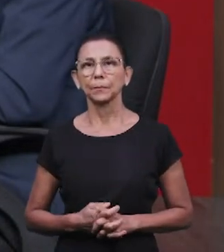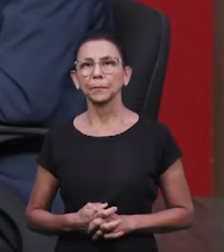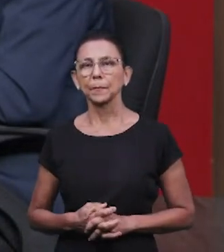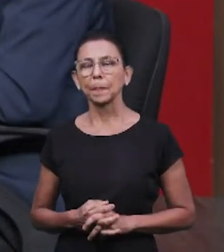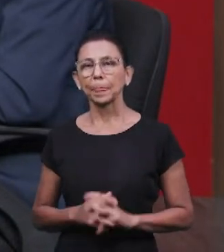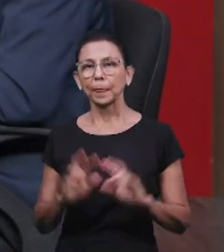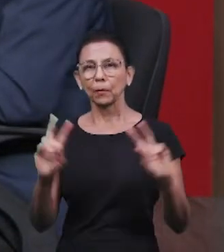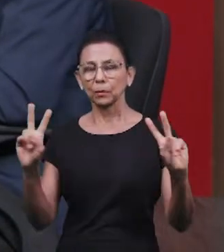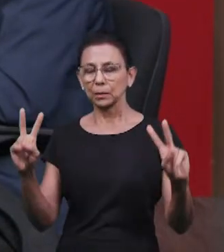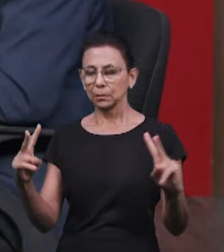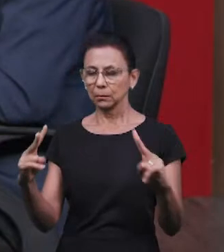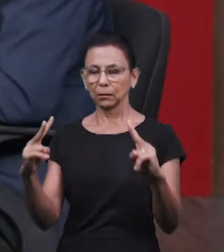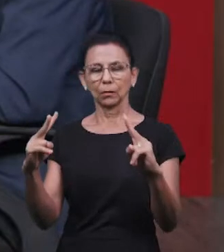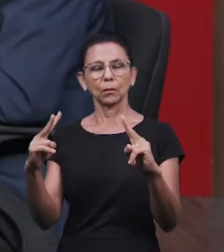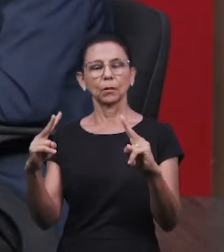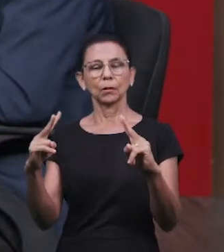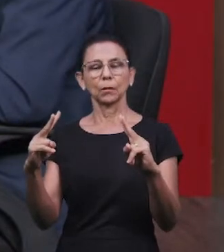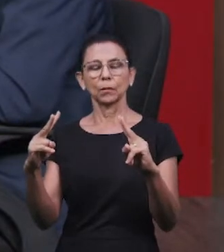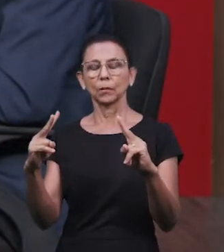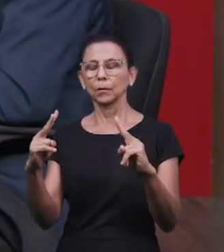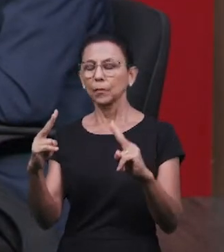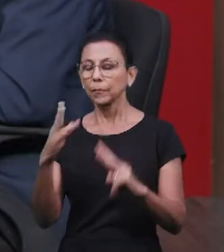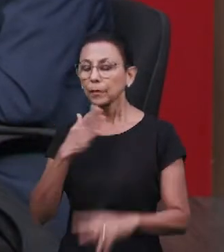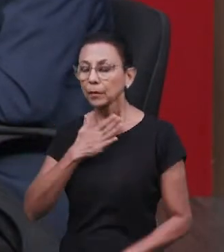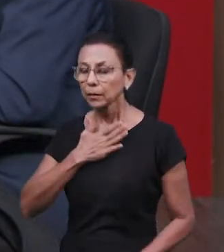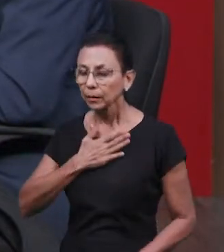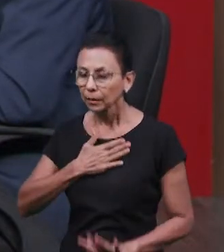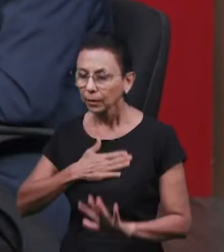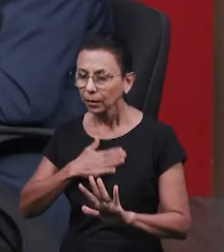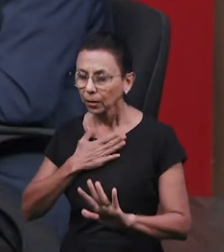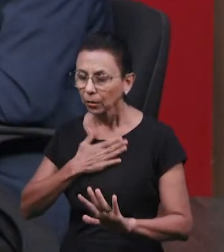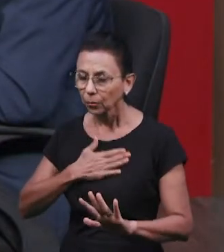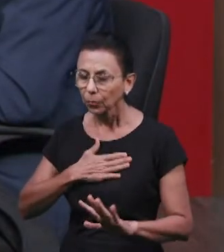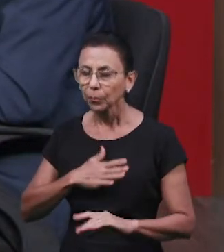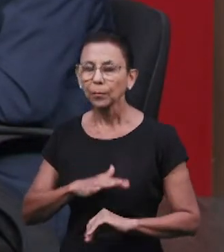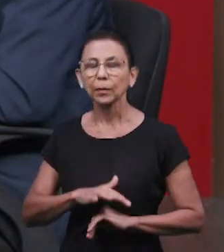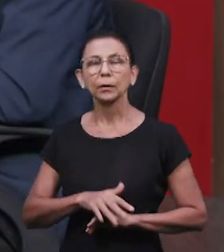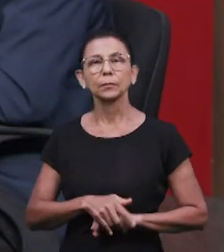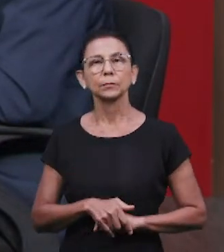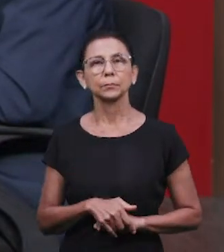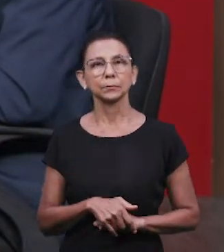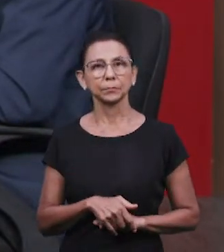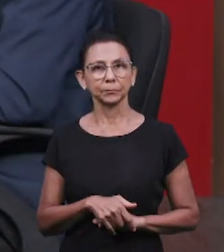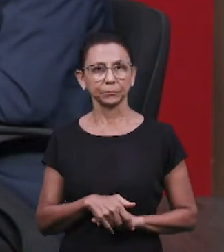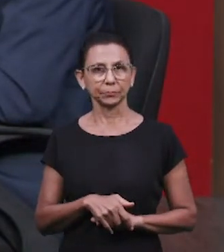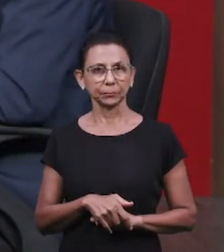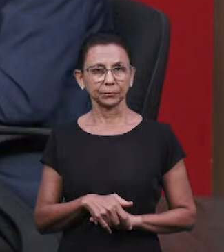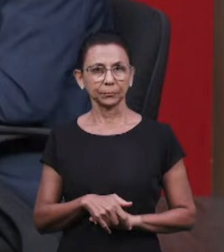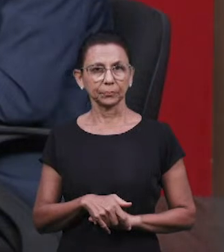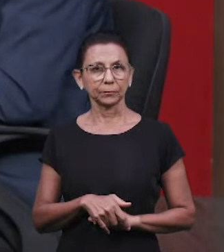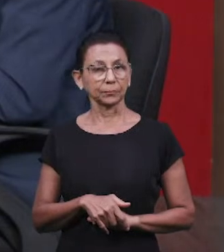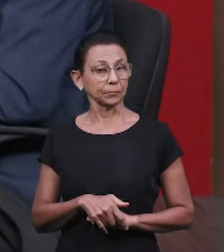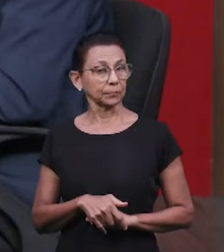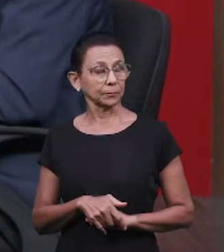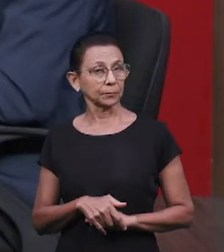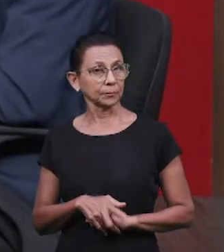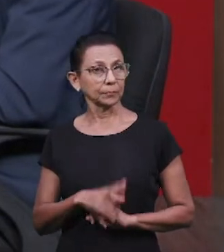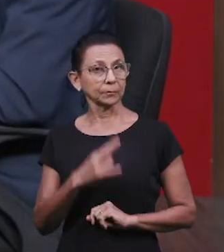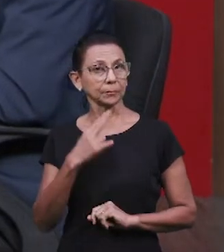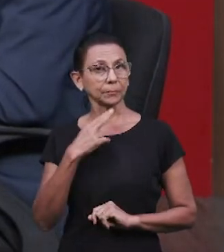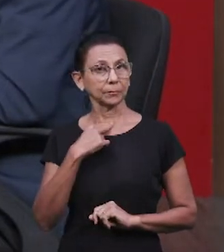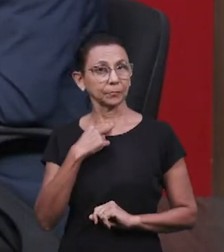da criança, acalma essa criança, dá essa acolhida, mas não deixa também